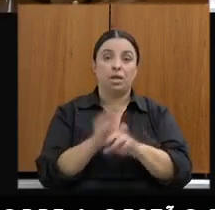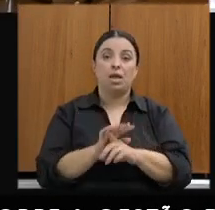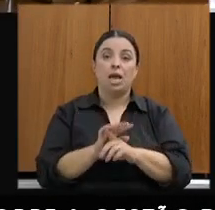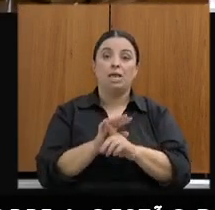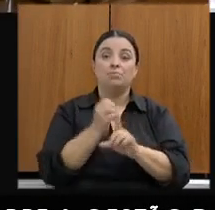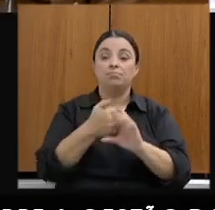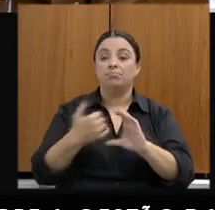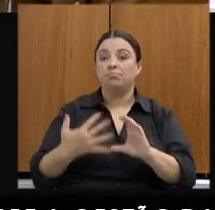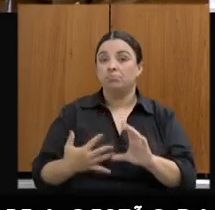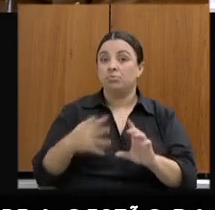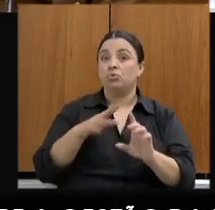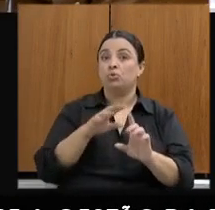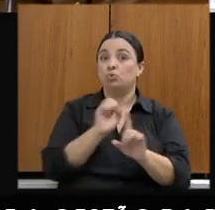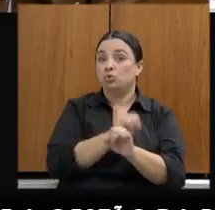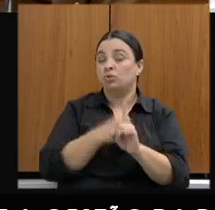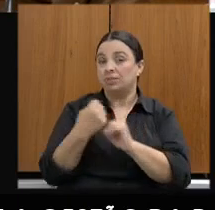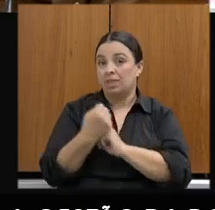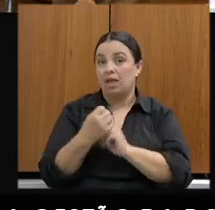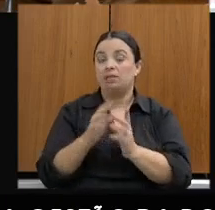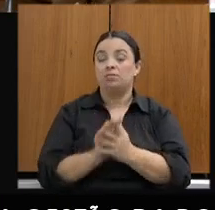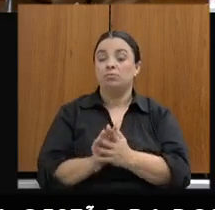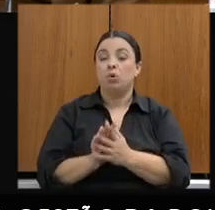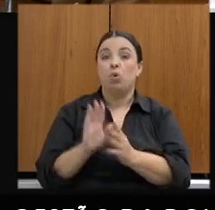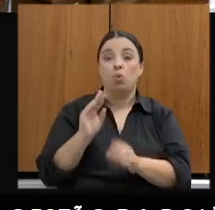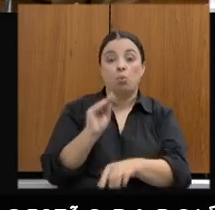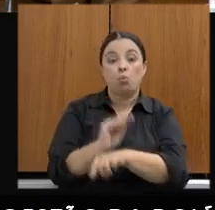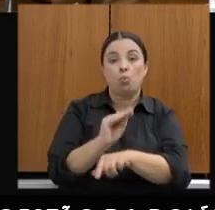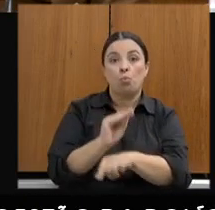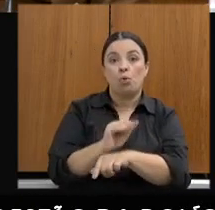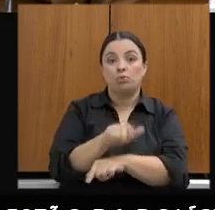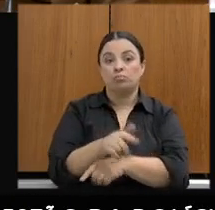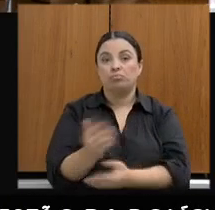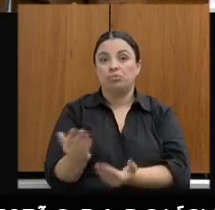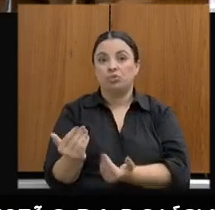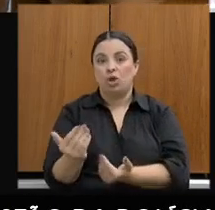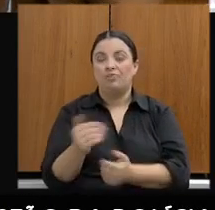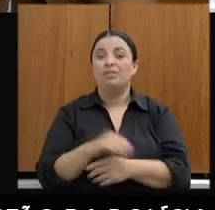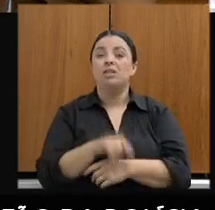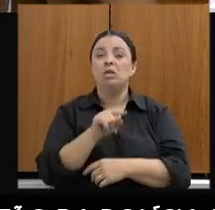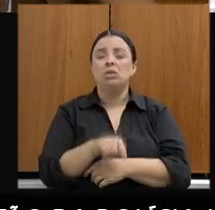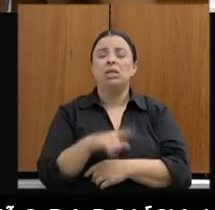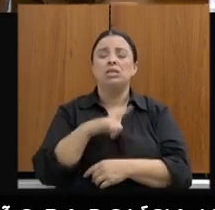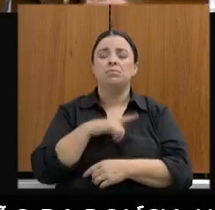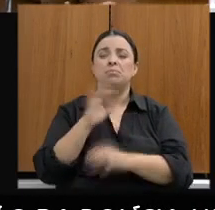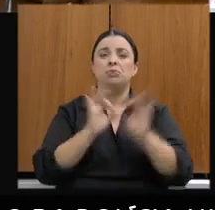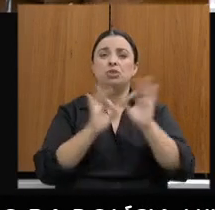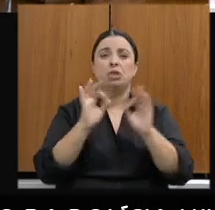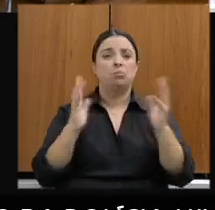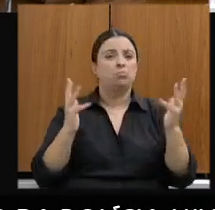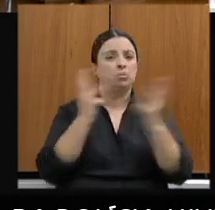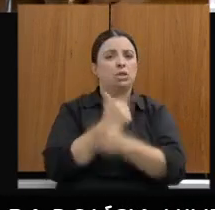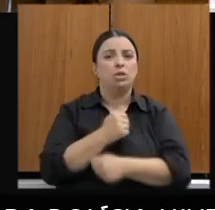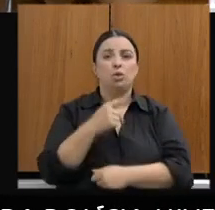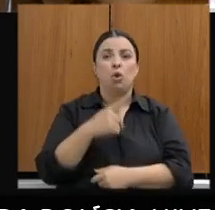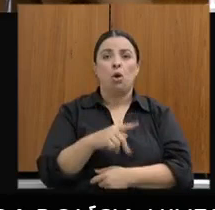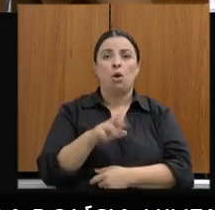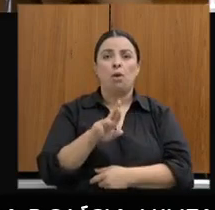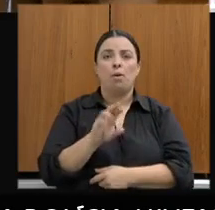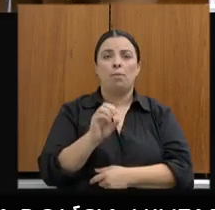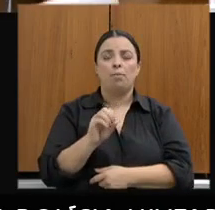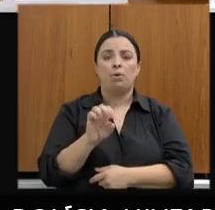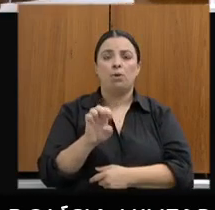né então cuidando dos nossos jovens Então eu tenho esse projeto lindíssimo em que é o Proerd né esse